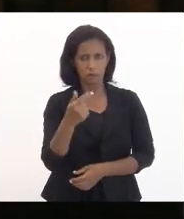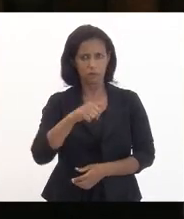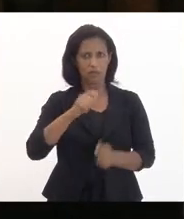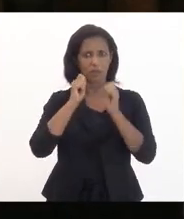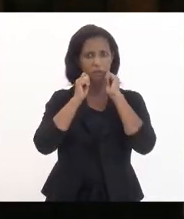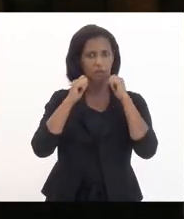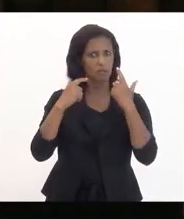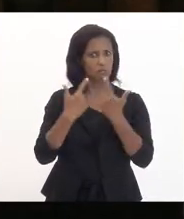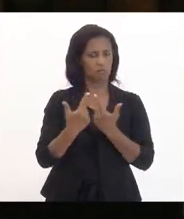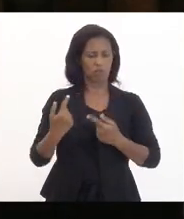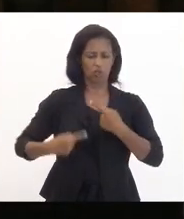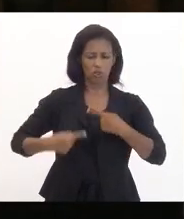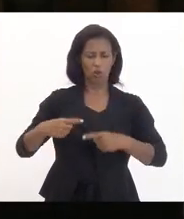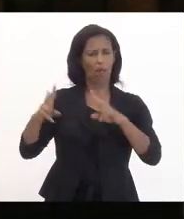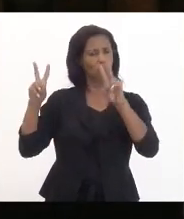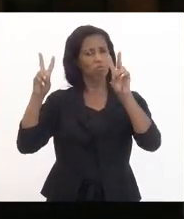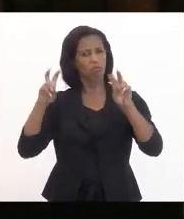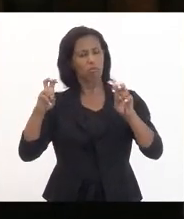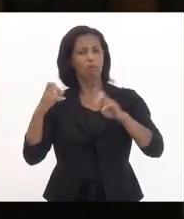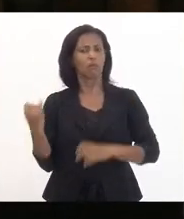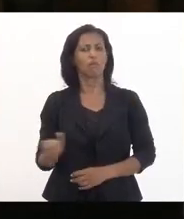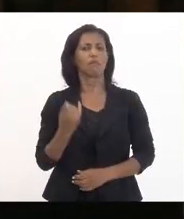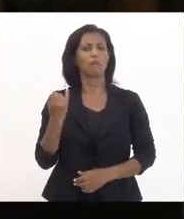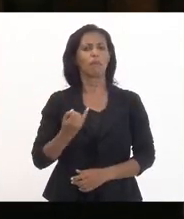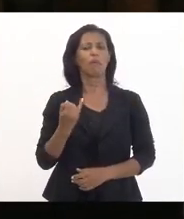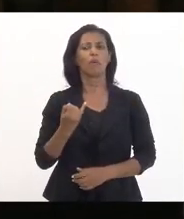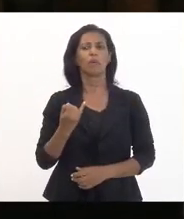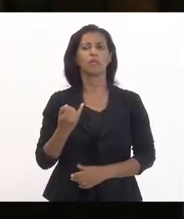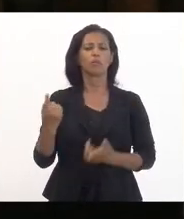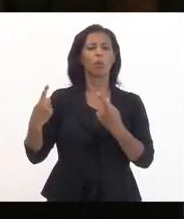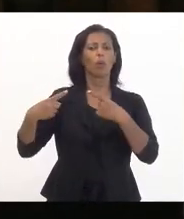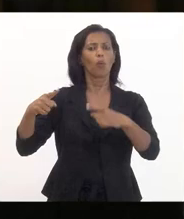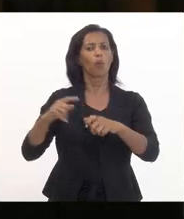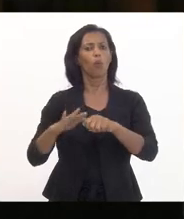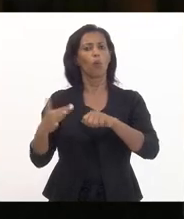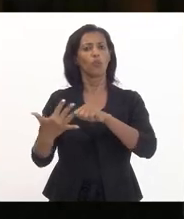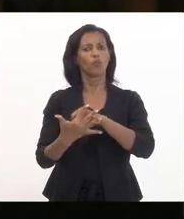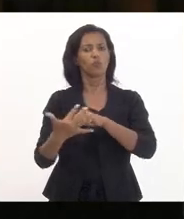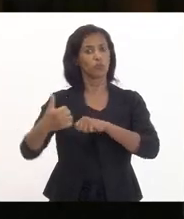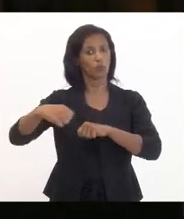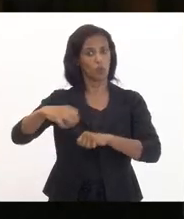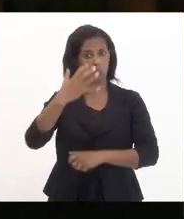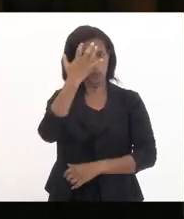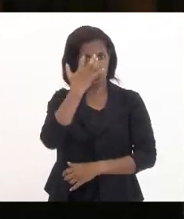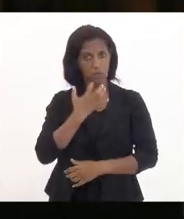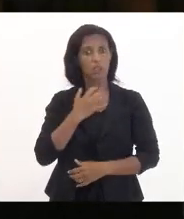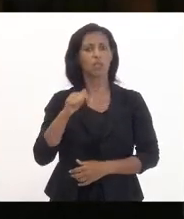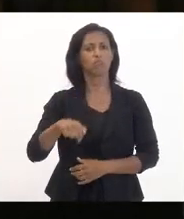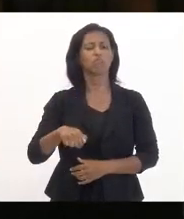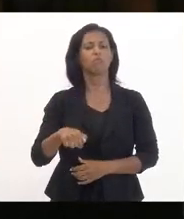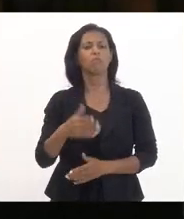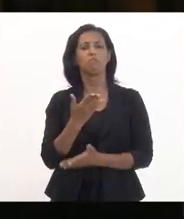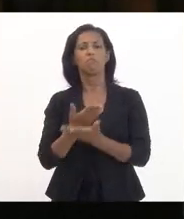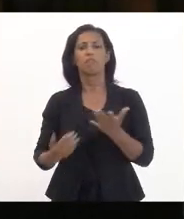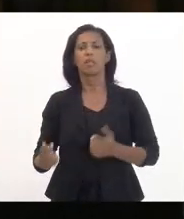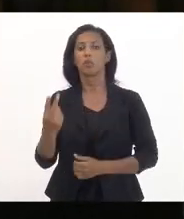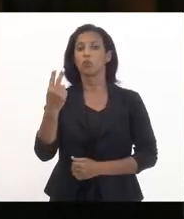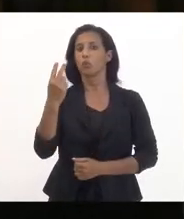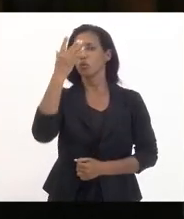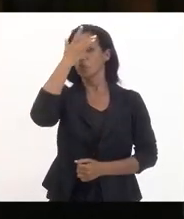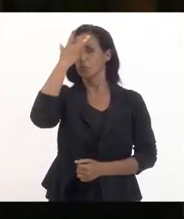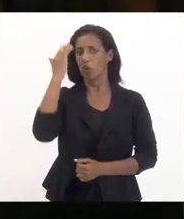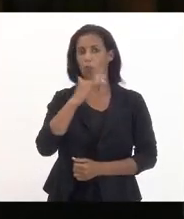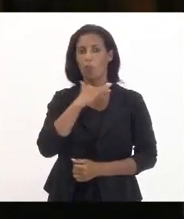Assembleia discutindo temas importantes para o enfrentamento da Covid, com muita seriedade, essa casa perdeu 2